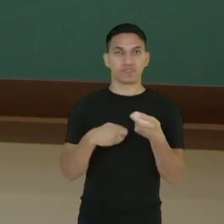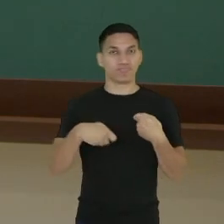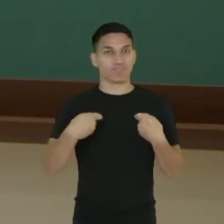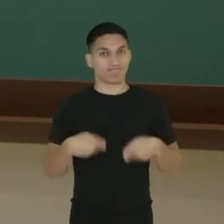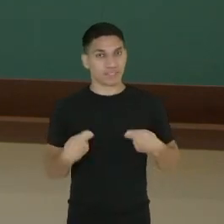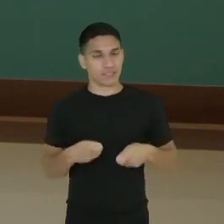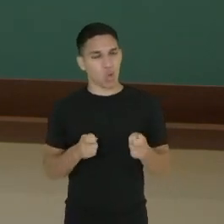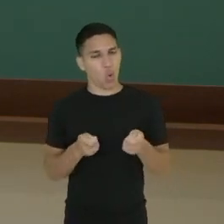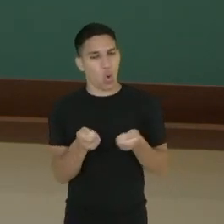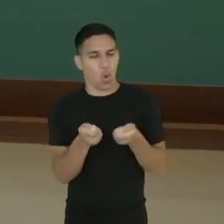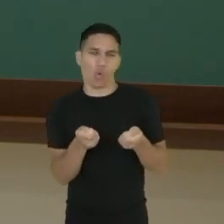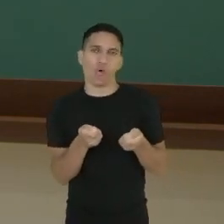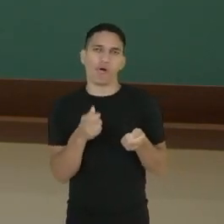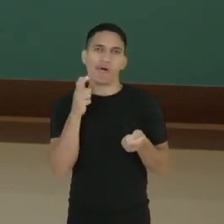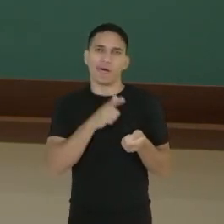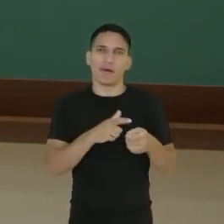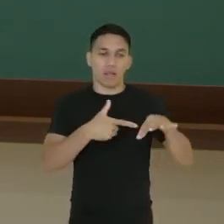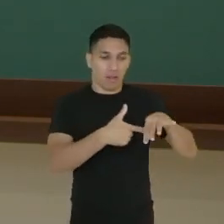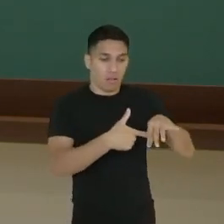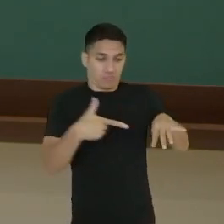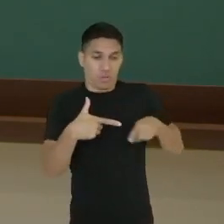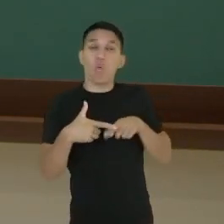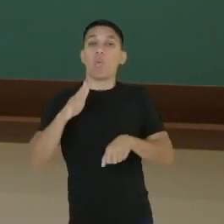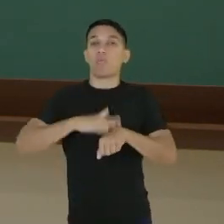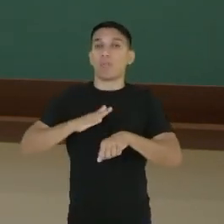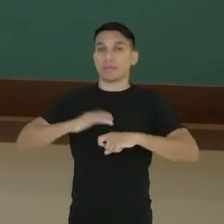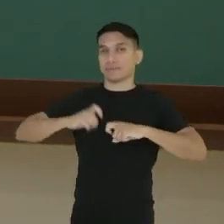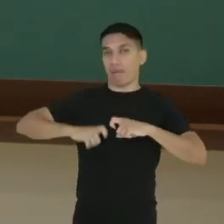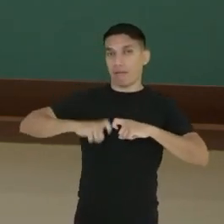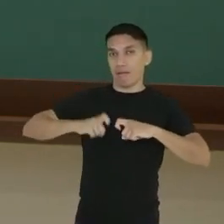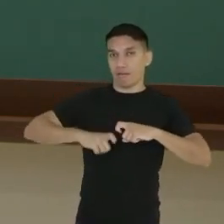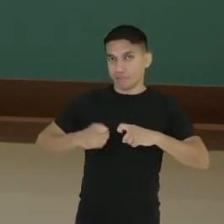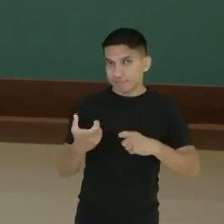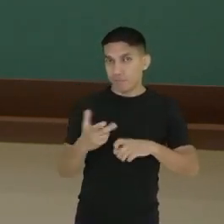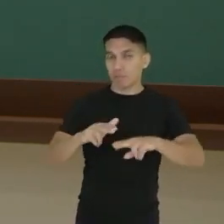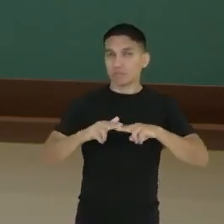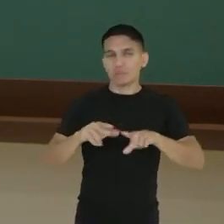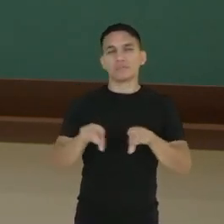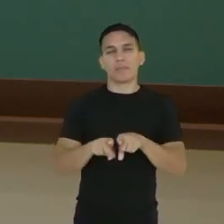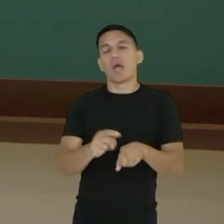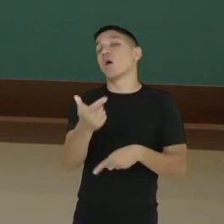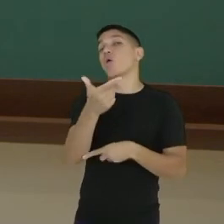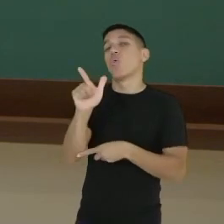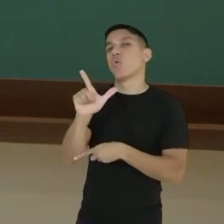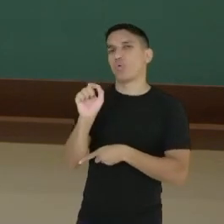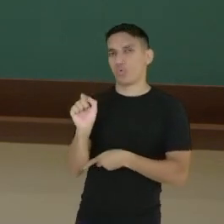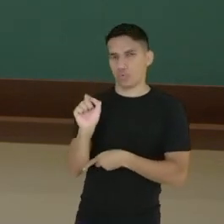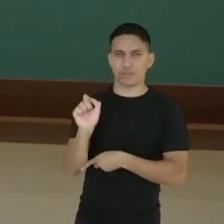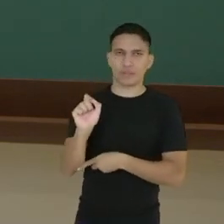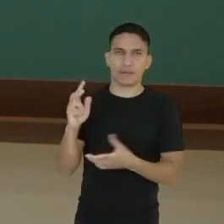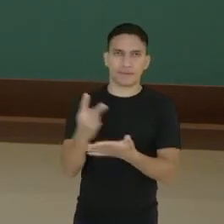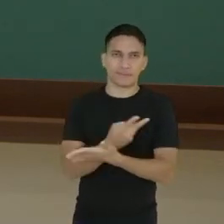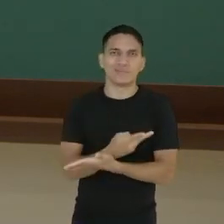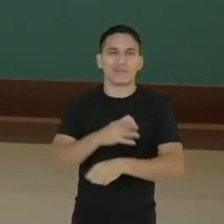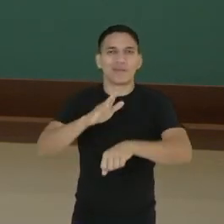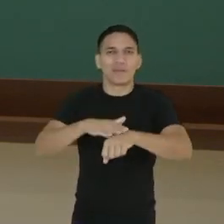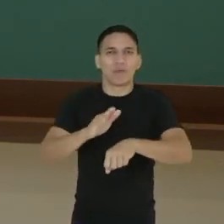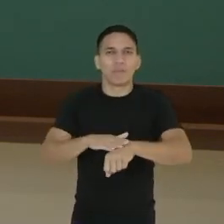ele consiga retirar o pênis durante o ato sexual. E depois também